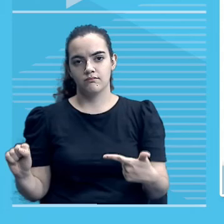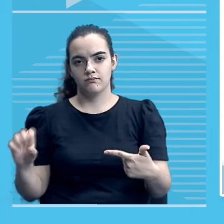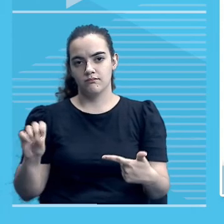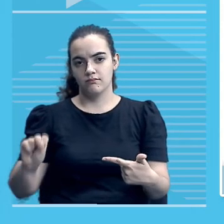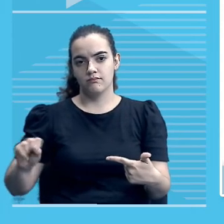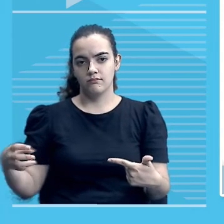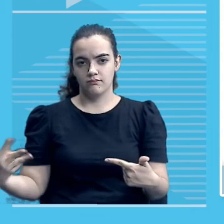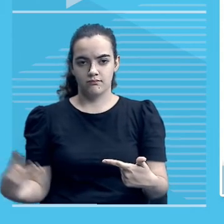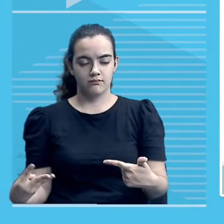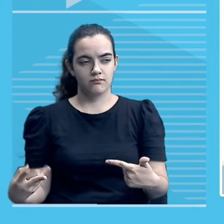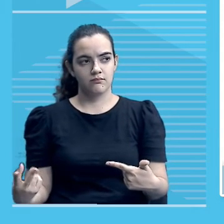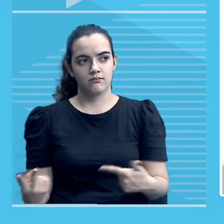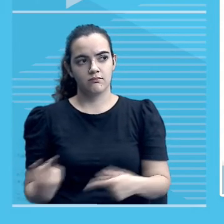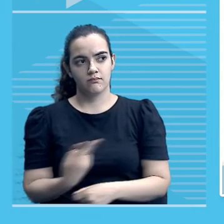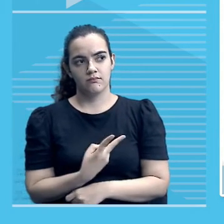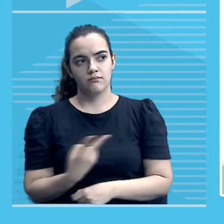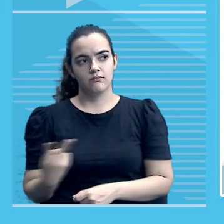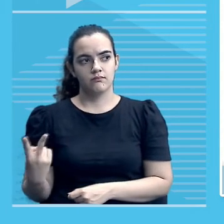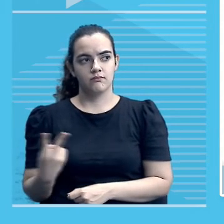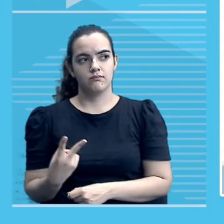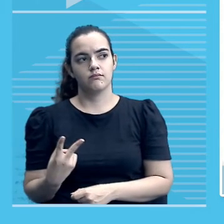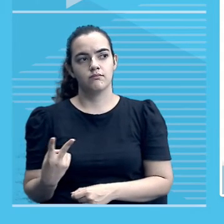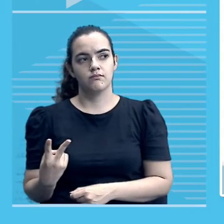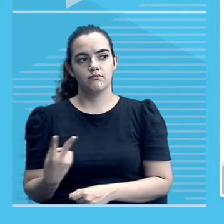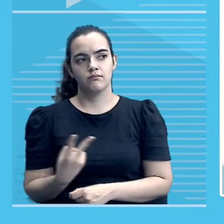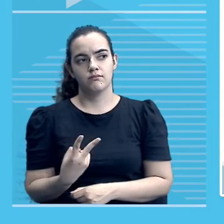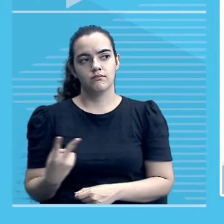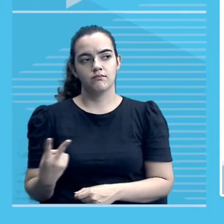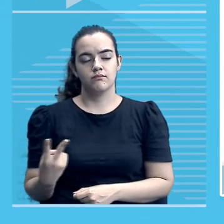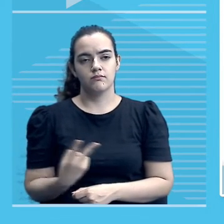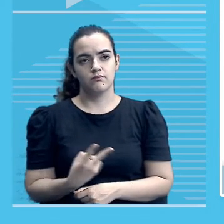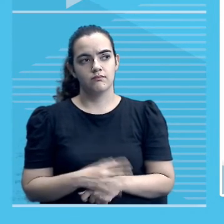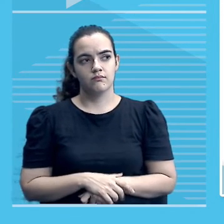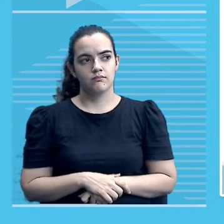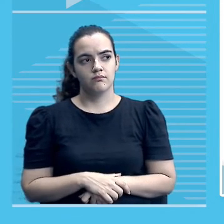mas somente o sulfeto de alumínio tem 2 elementos aí.